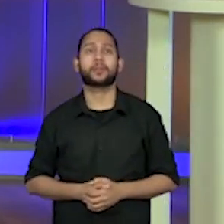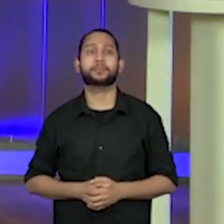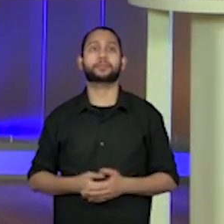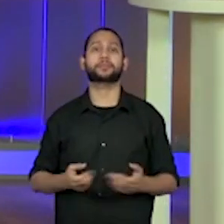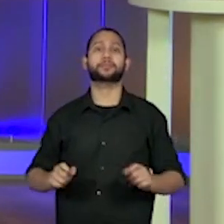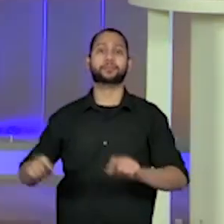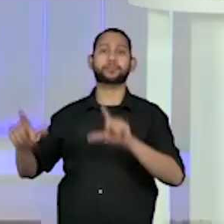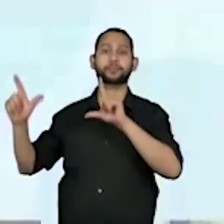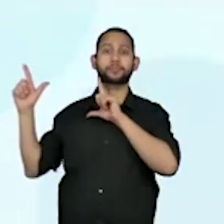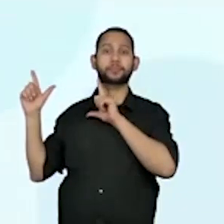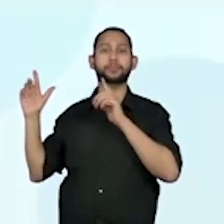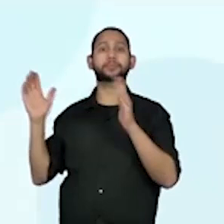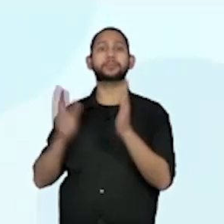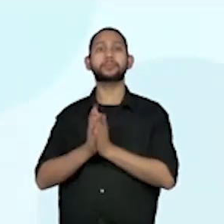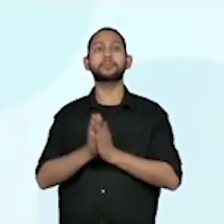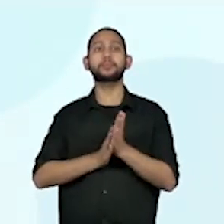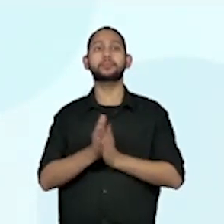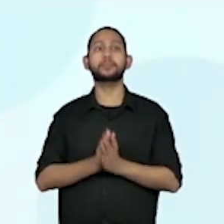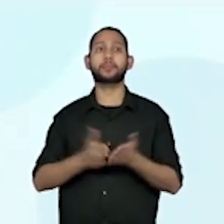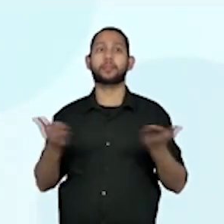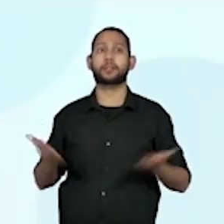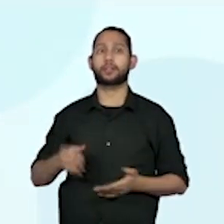Habilidade na telinha, oráculo.